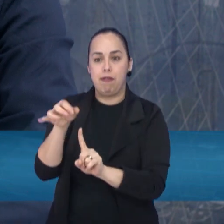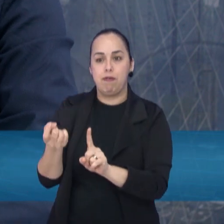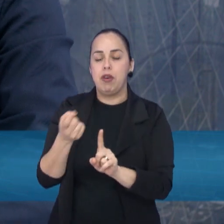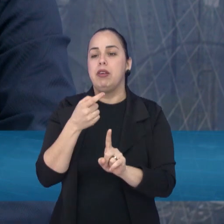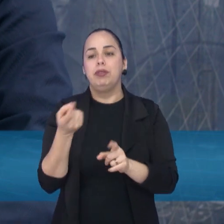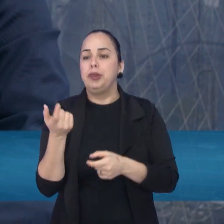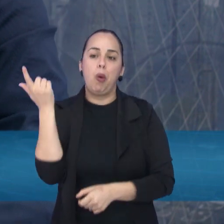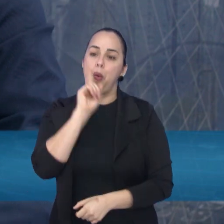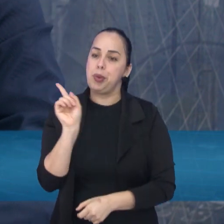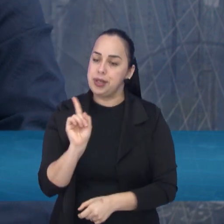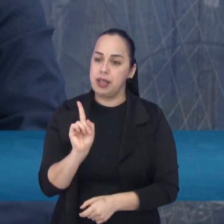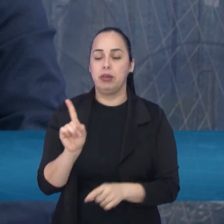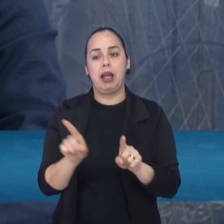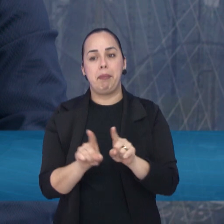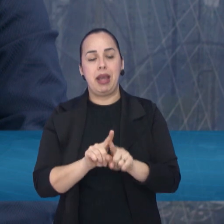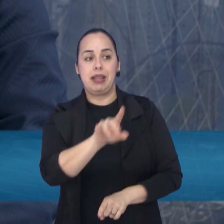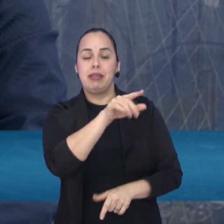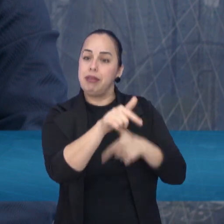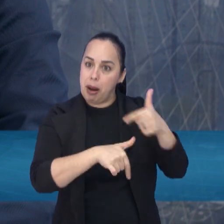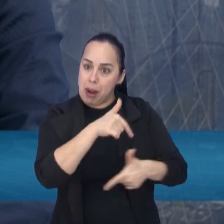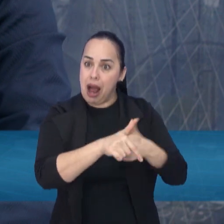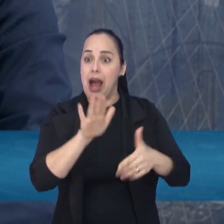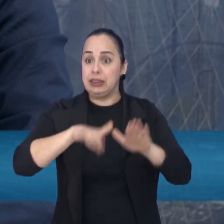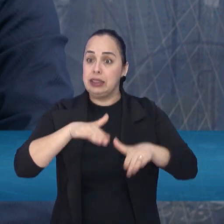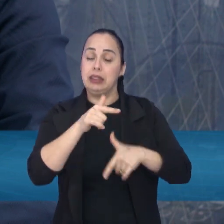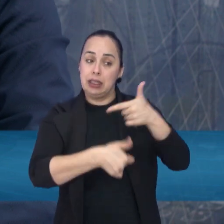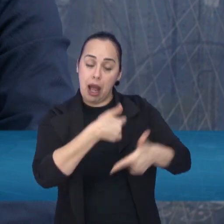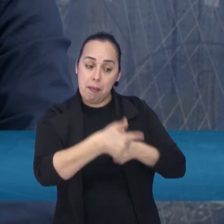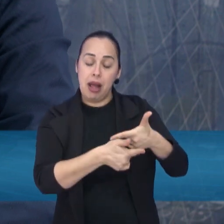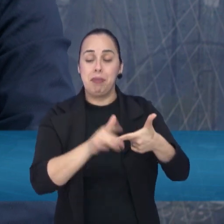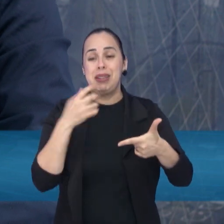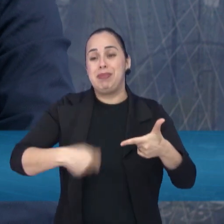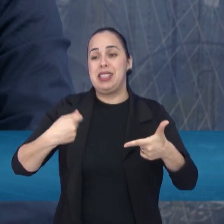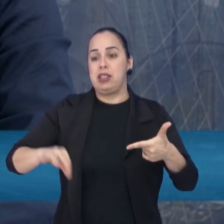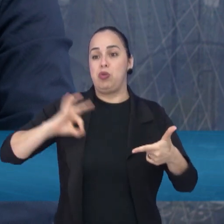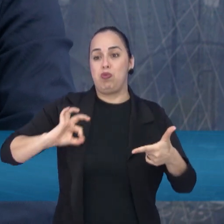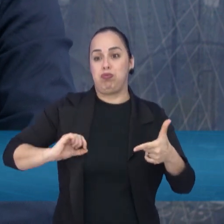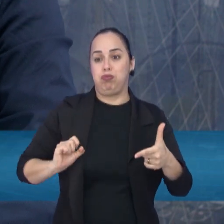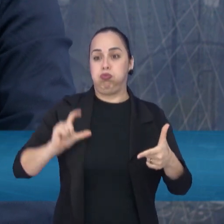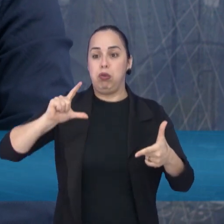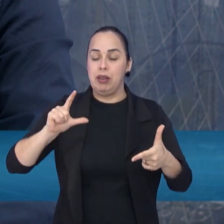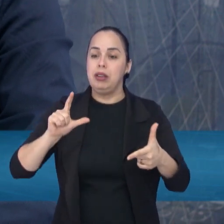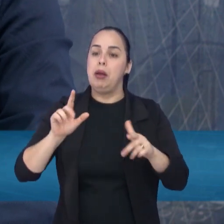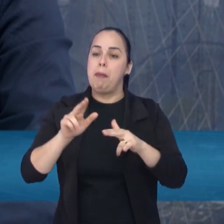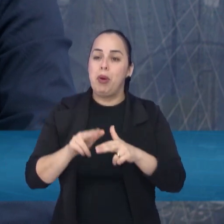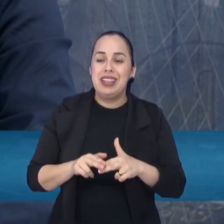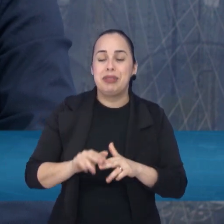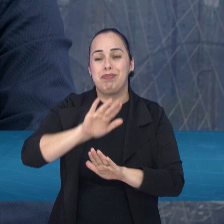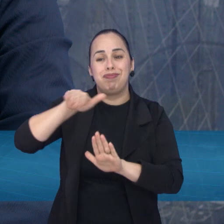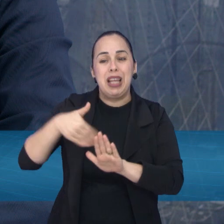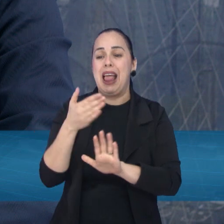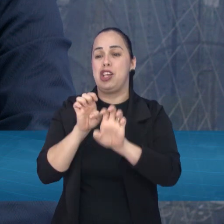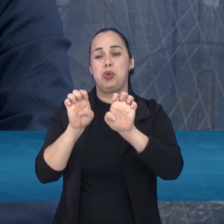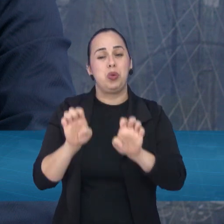ou porque precisa complementar a renda da família que é insuficiente. E aí ele formaliza, esse pessoal formaliza sem muita estrutura,